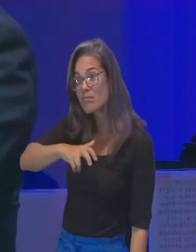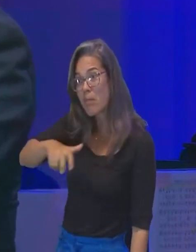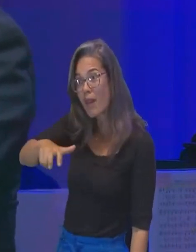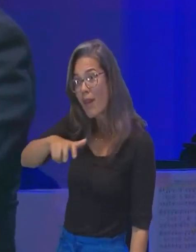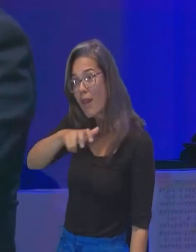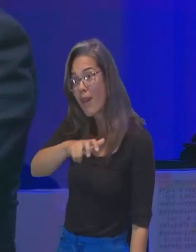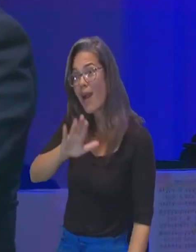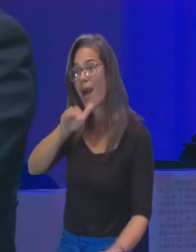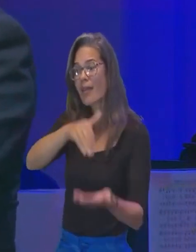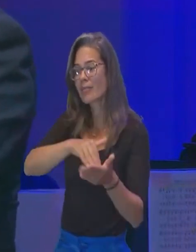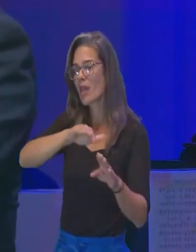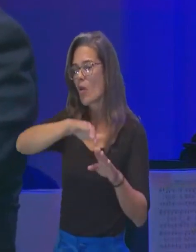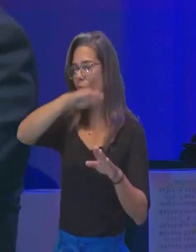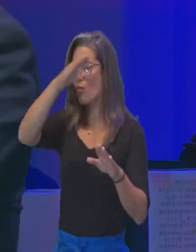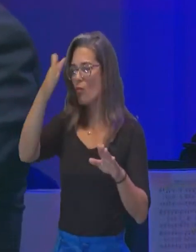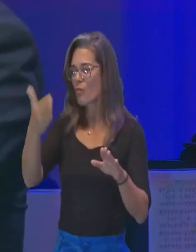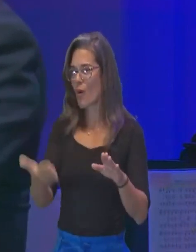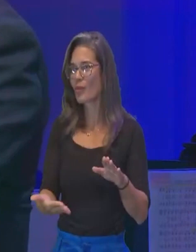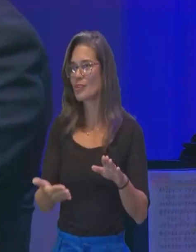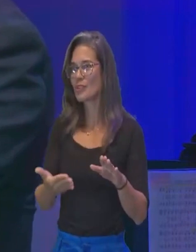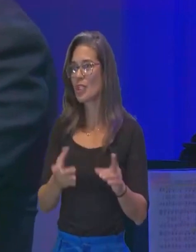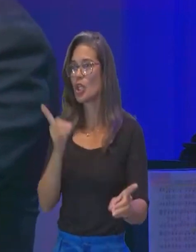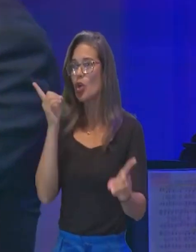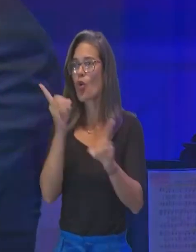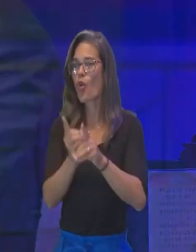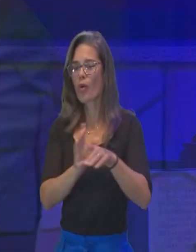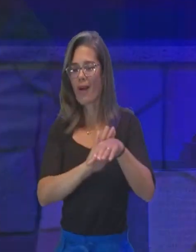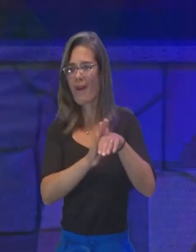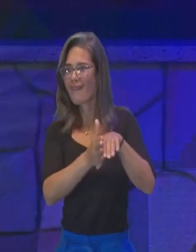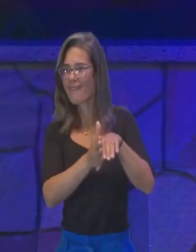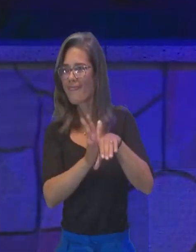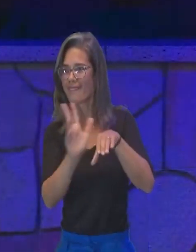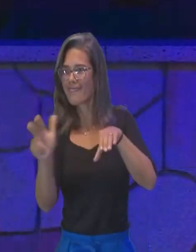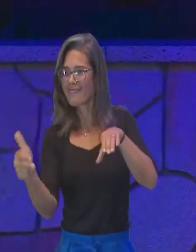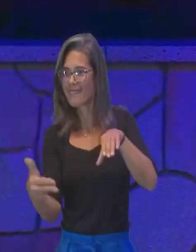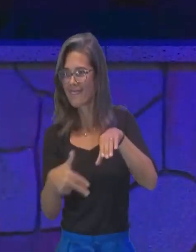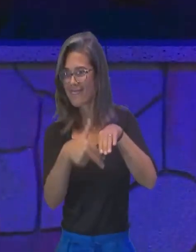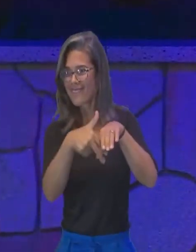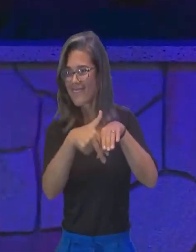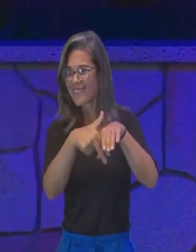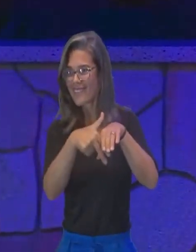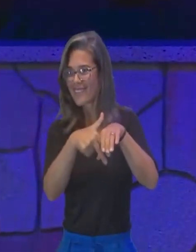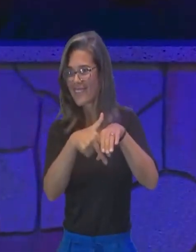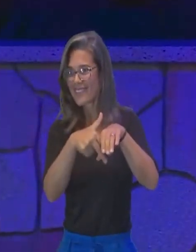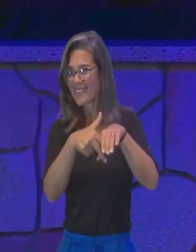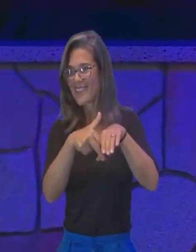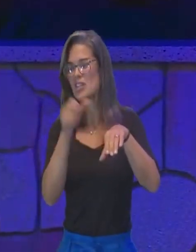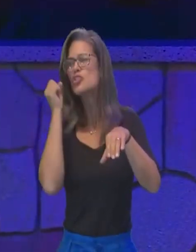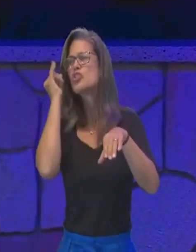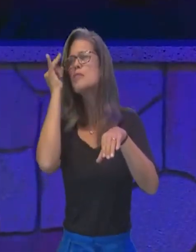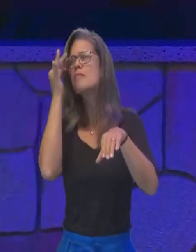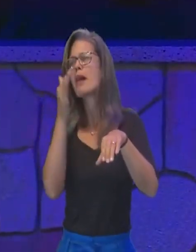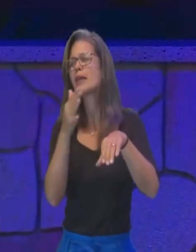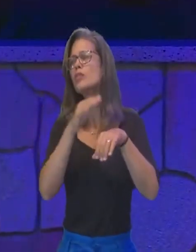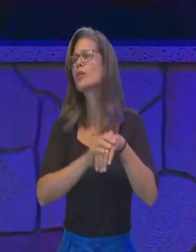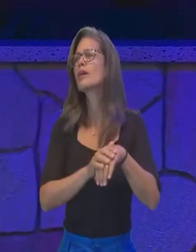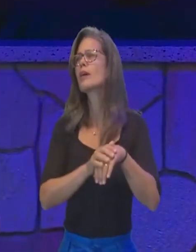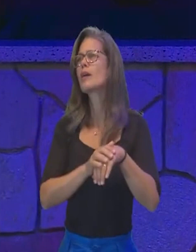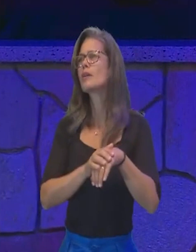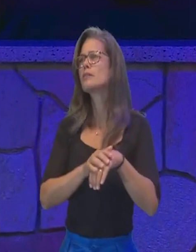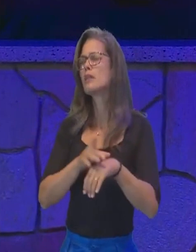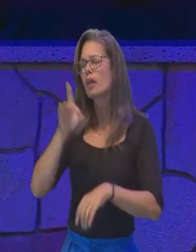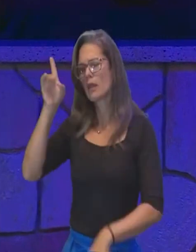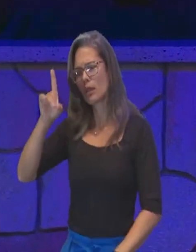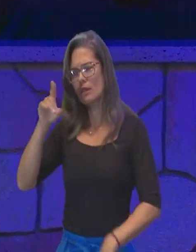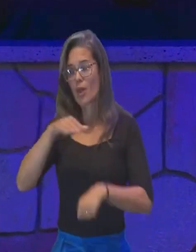numa caverna onde passou a noite, e eis que lhe veio a palavra do Senhor e lhe disse: que fazes aqui,